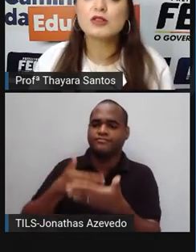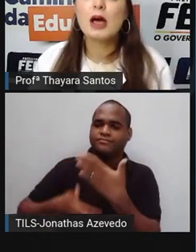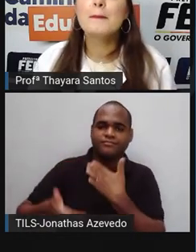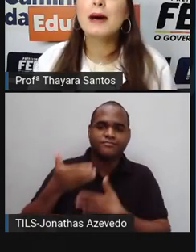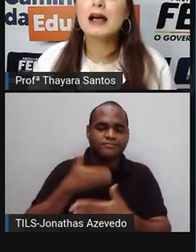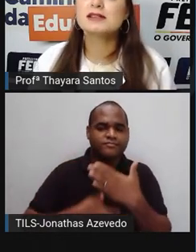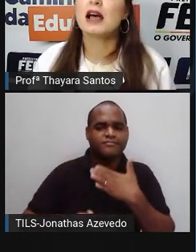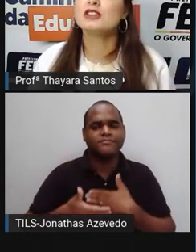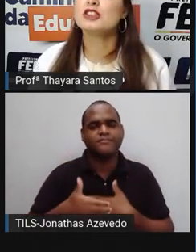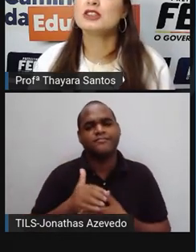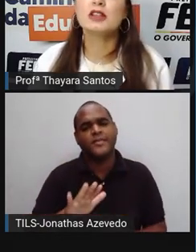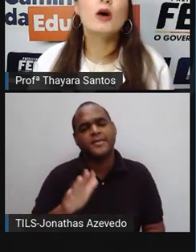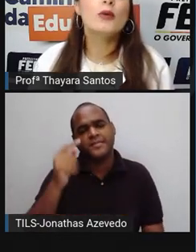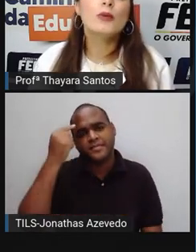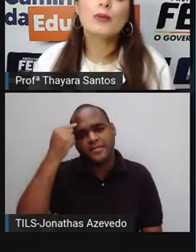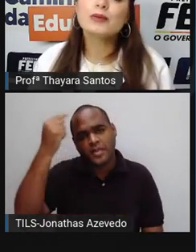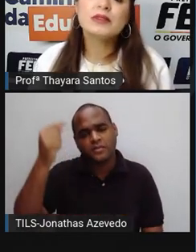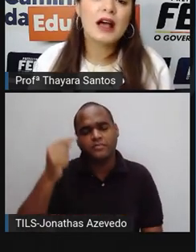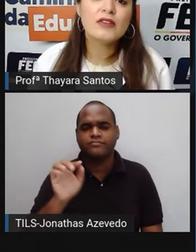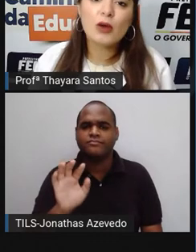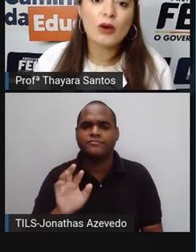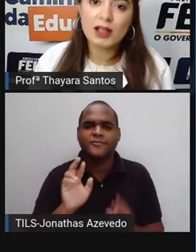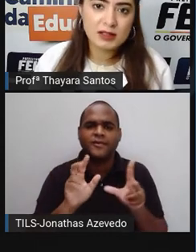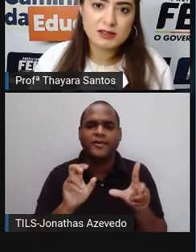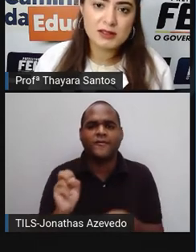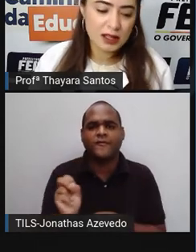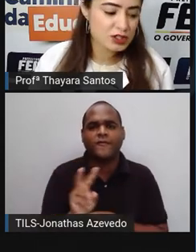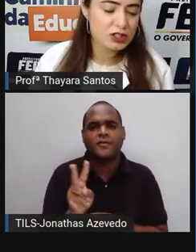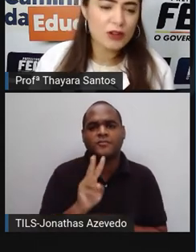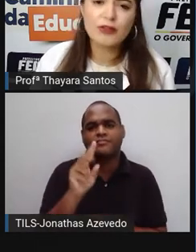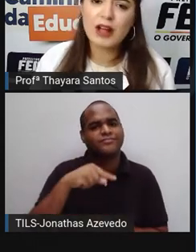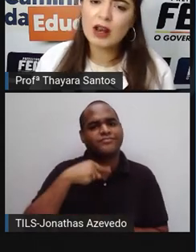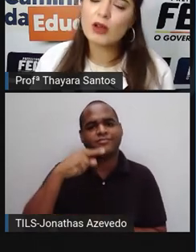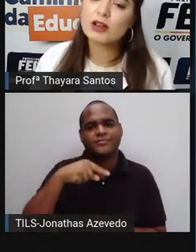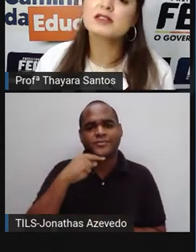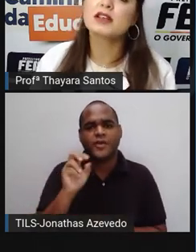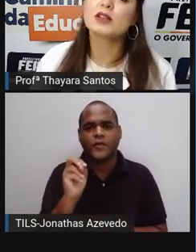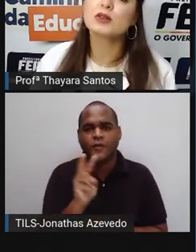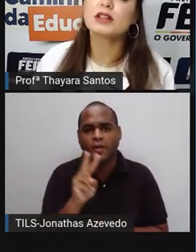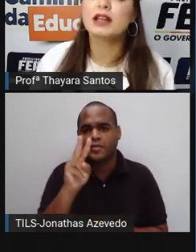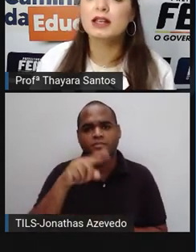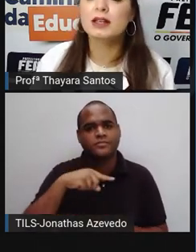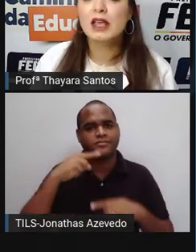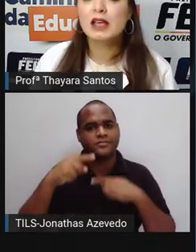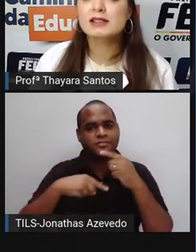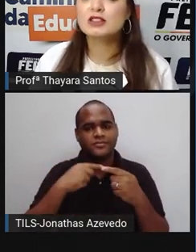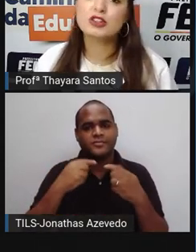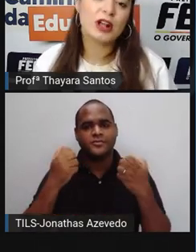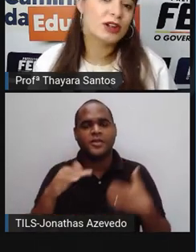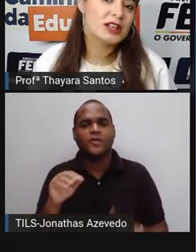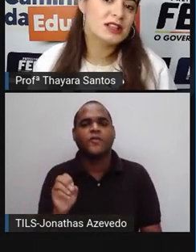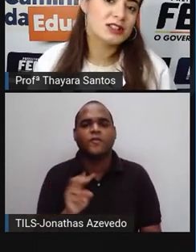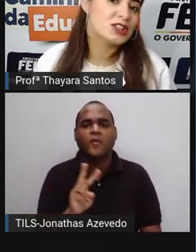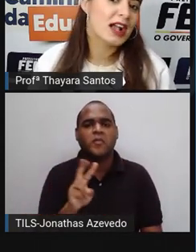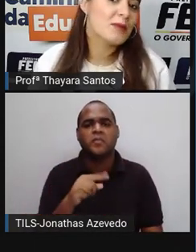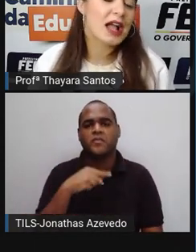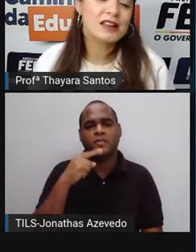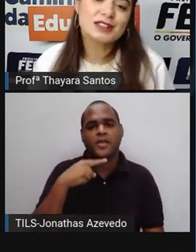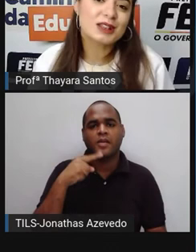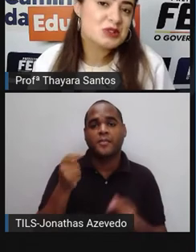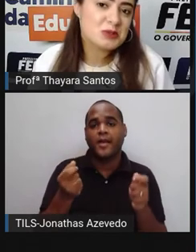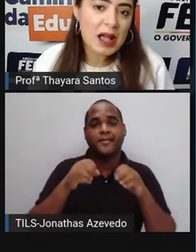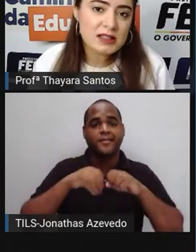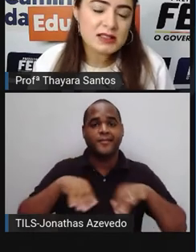benefícios Mas a gente não dá valor a ele se a gente não valoriza aquilo dali e se a gente não valoriza a gente